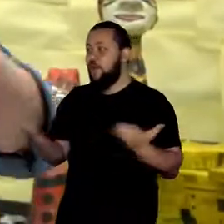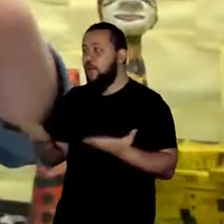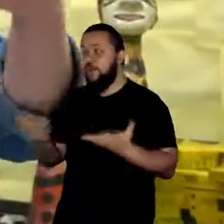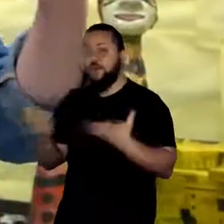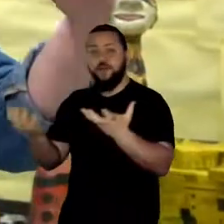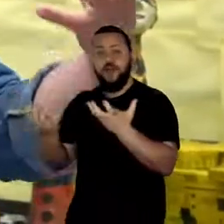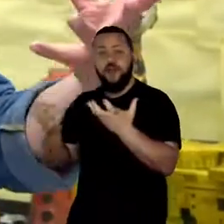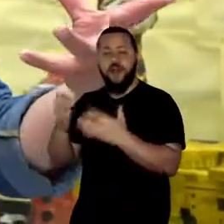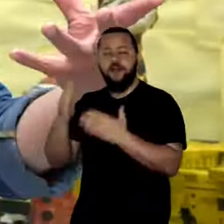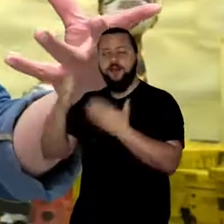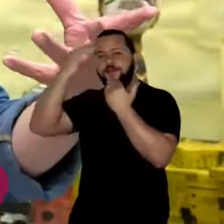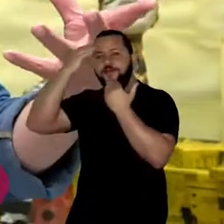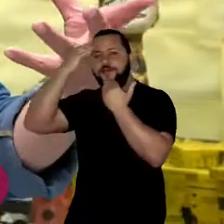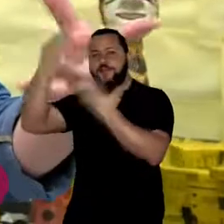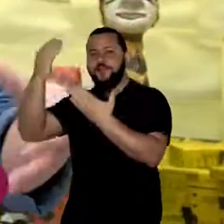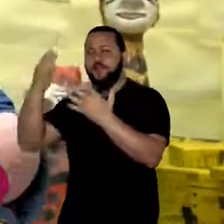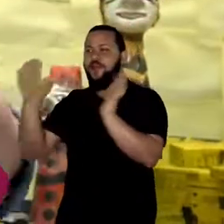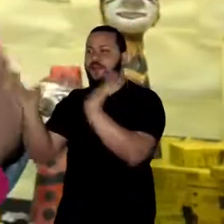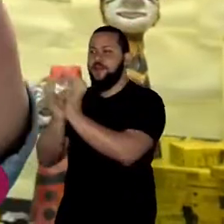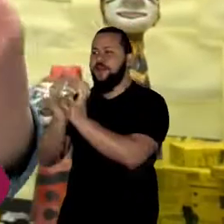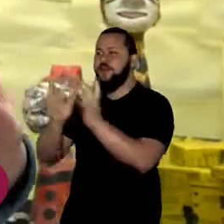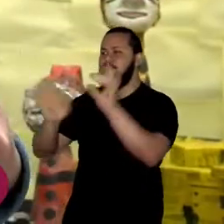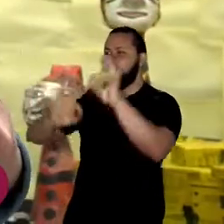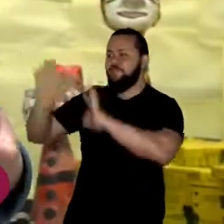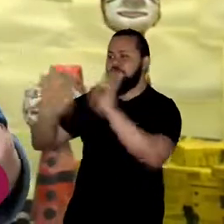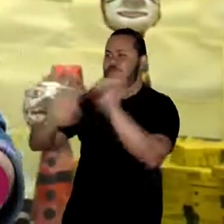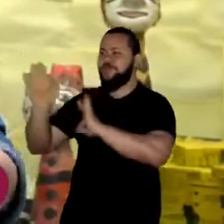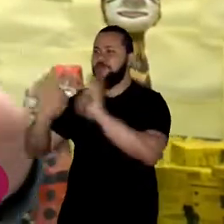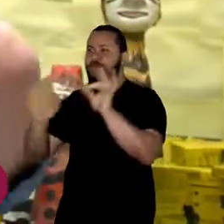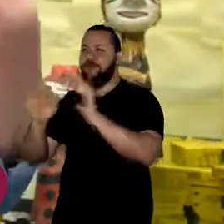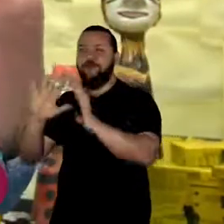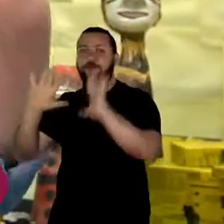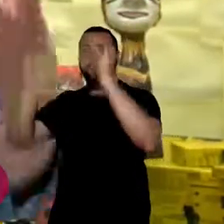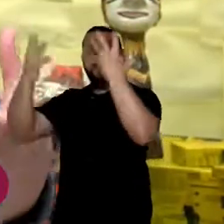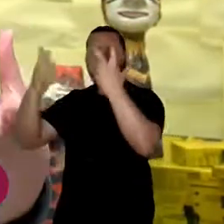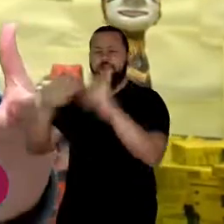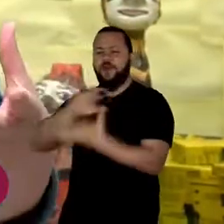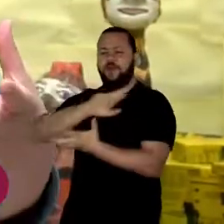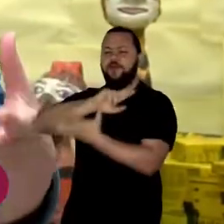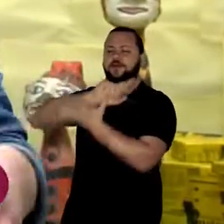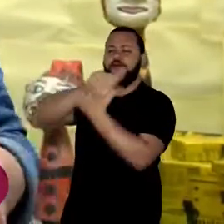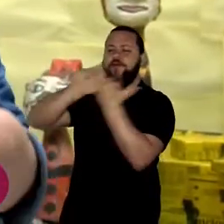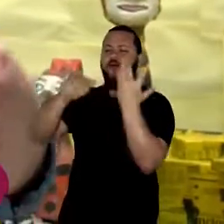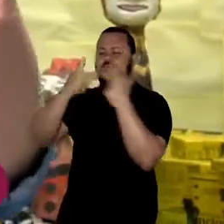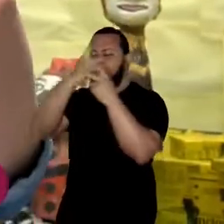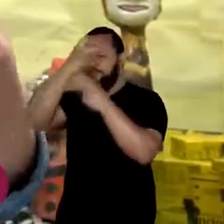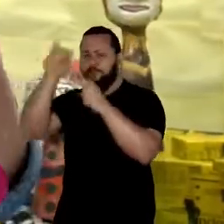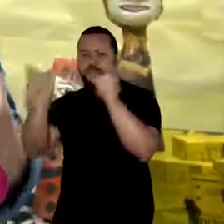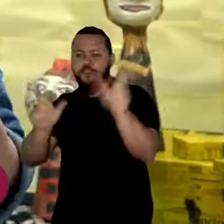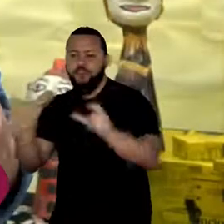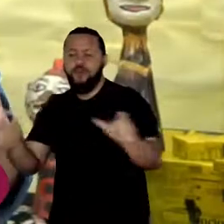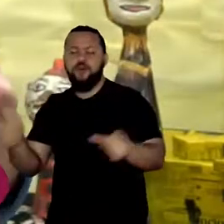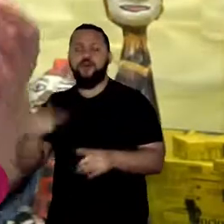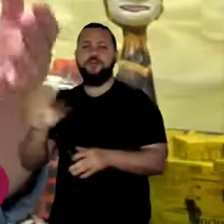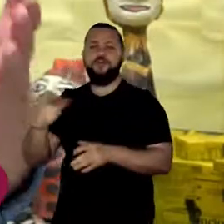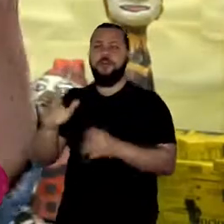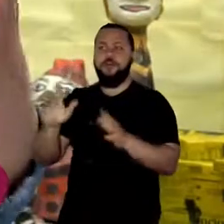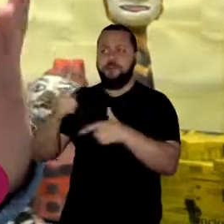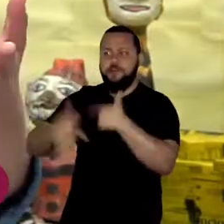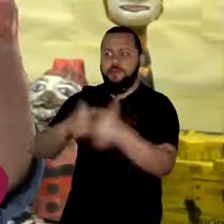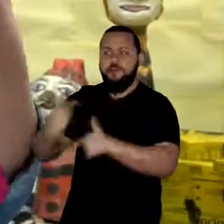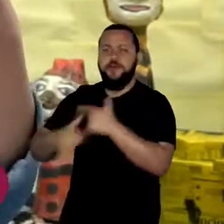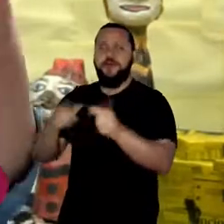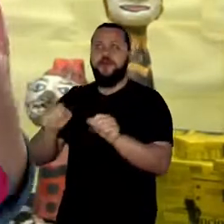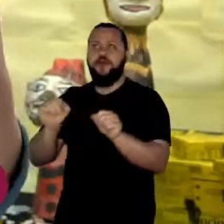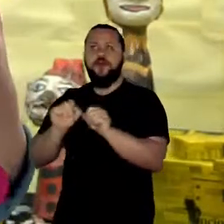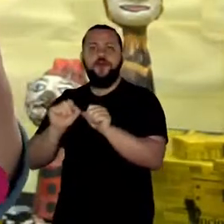toda a equipe que faz esse festival, né? Então, são várias pessoas que trabalharam para que esse festival pudesse acontecer. E isso também é importante para a gente